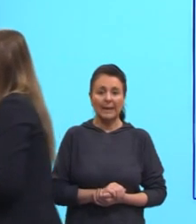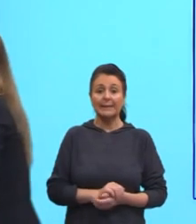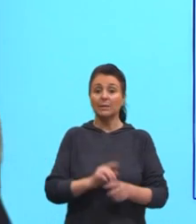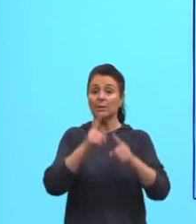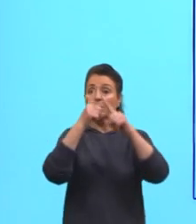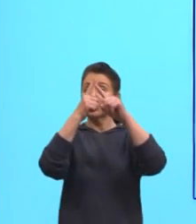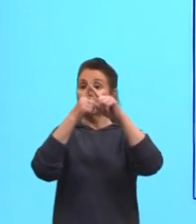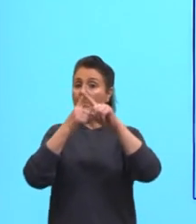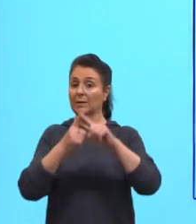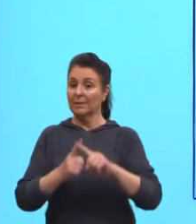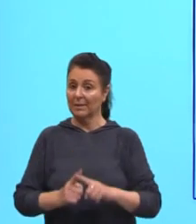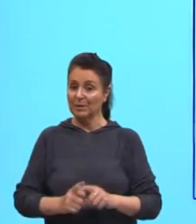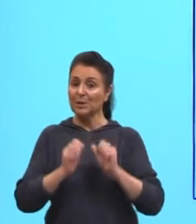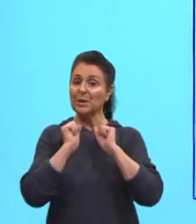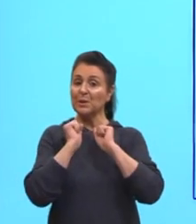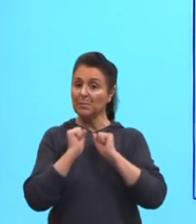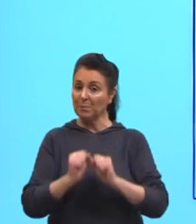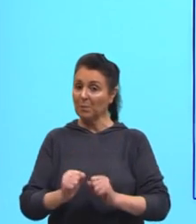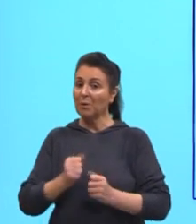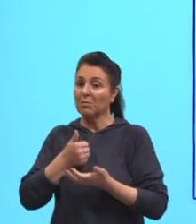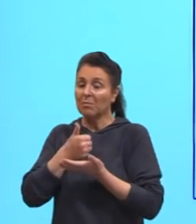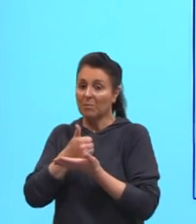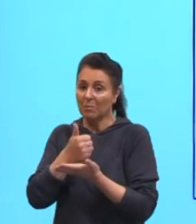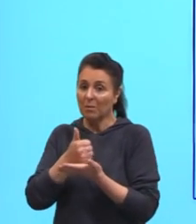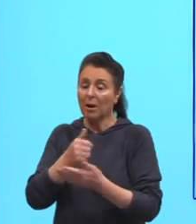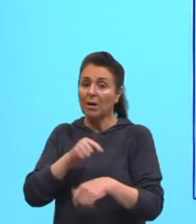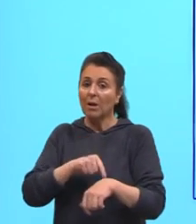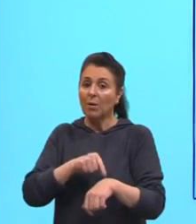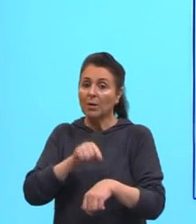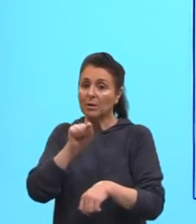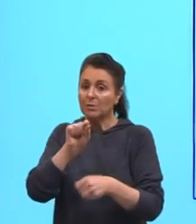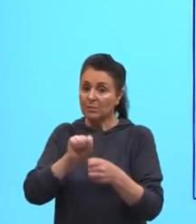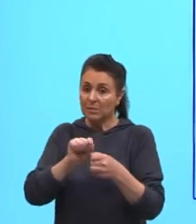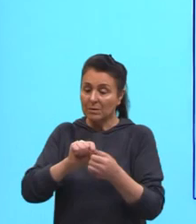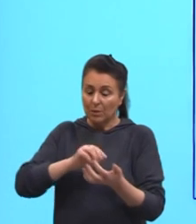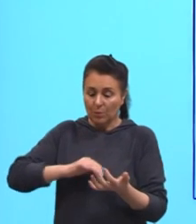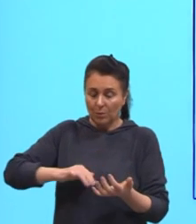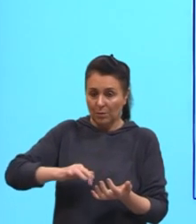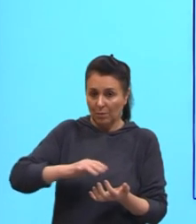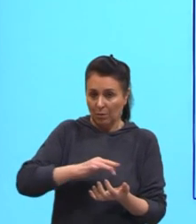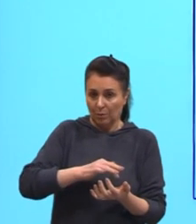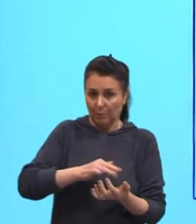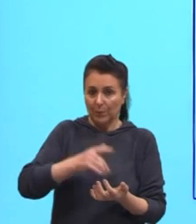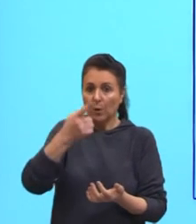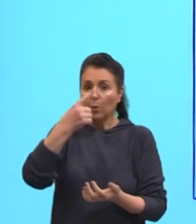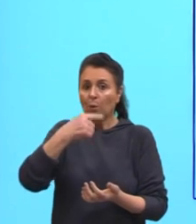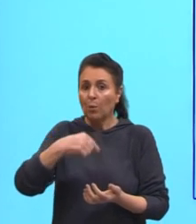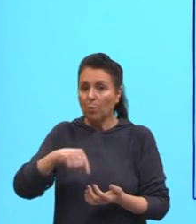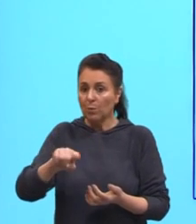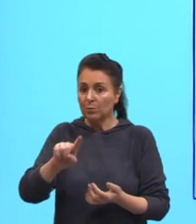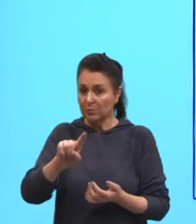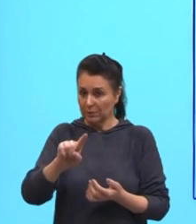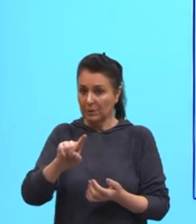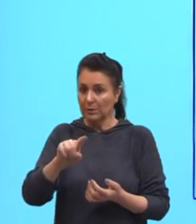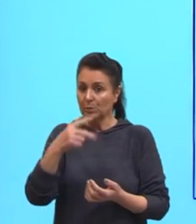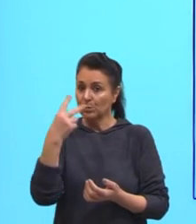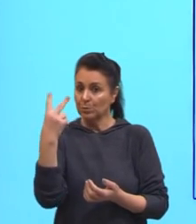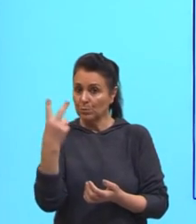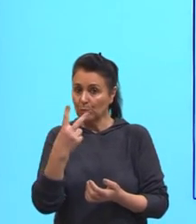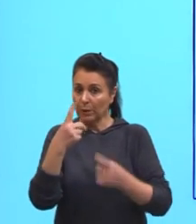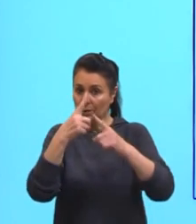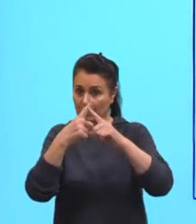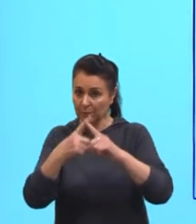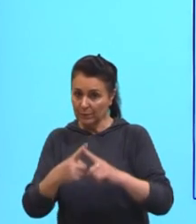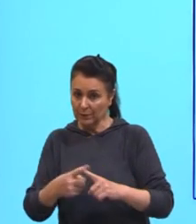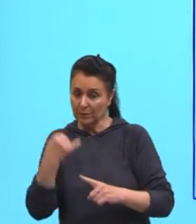e devem né auxiliar ali na hora dos cálculos outras duas propriedades importantes é